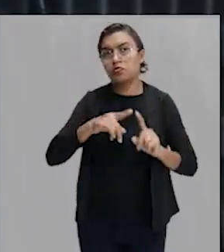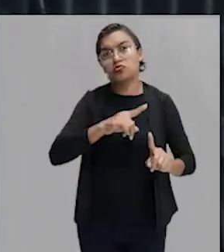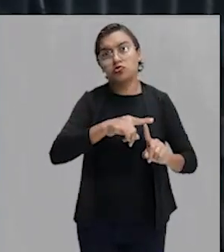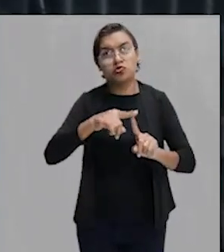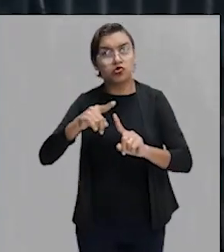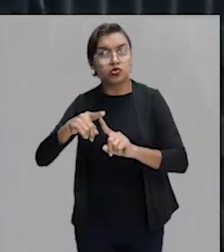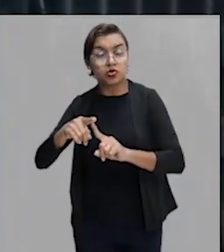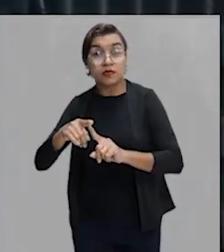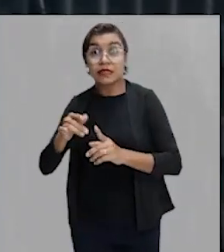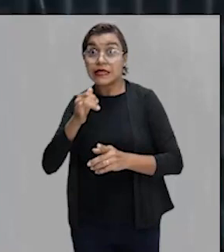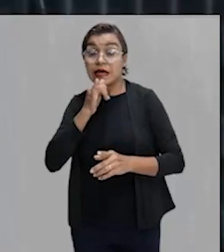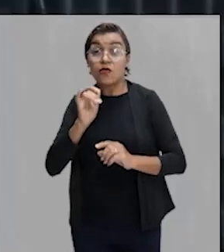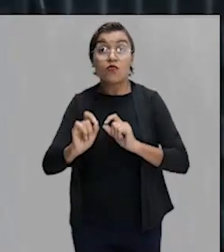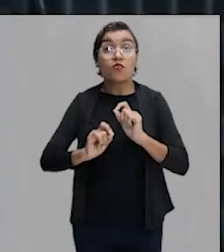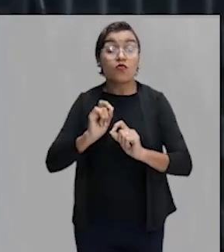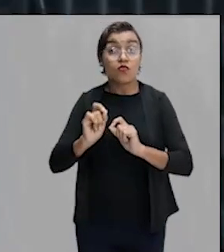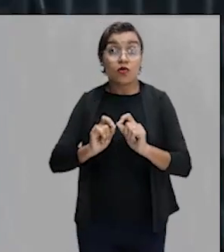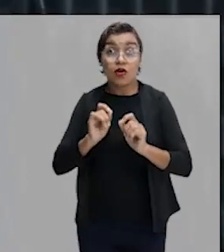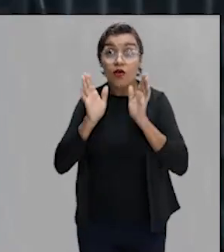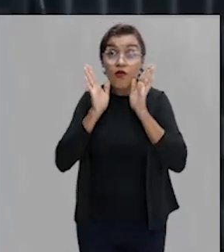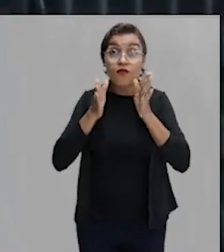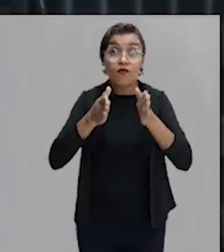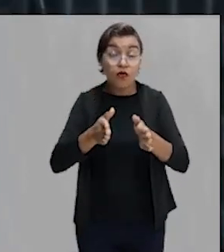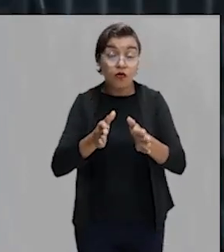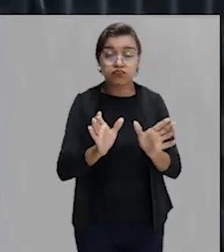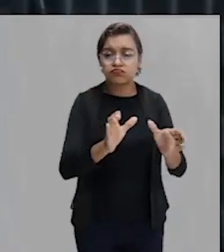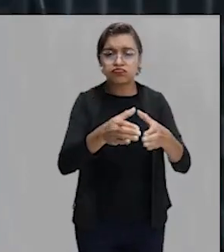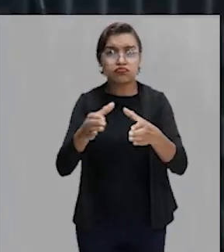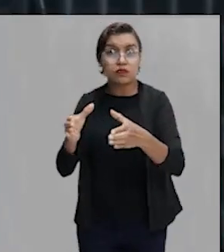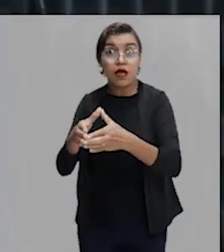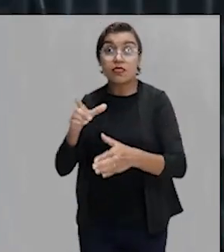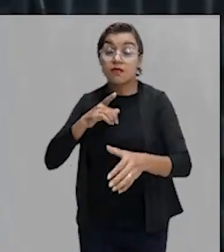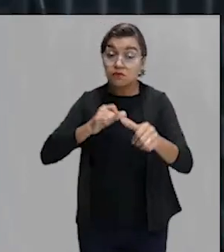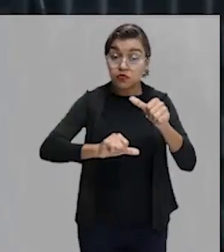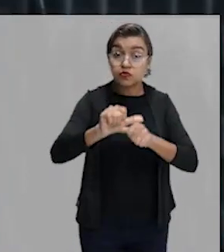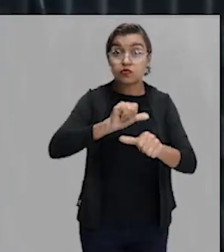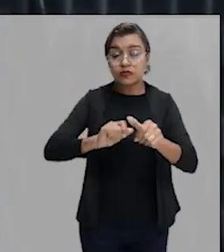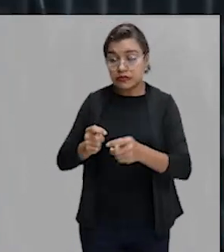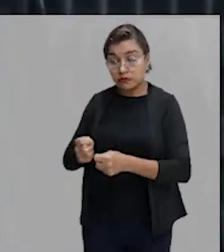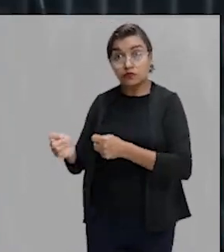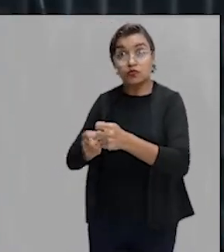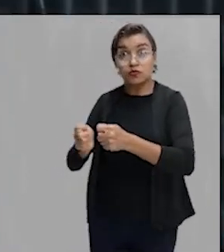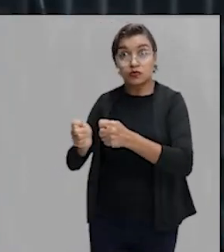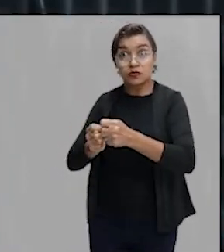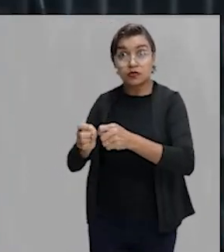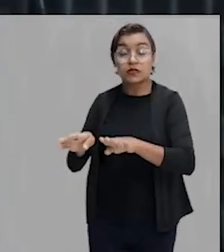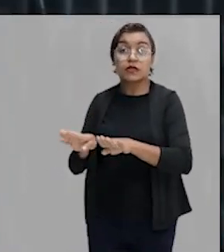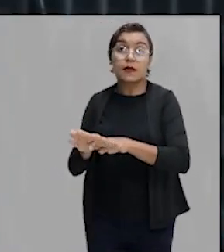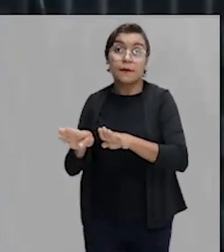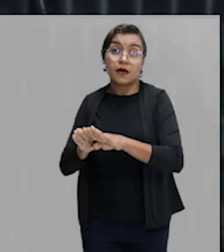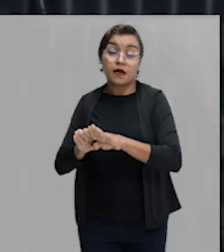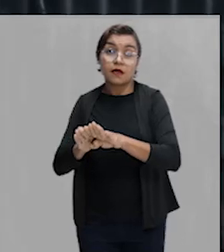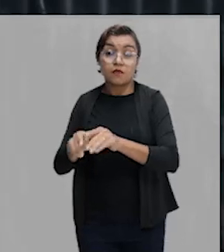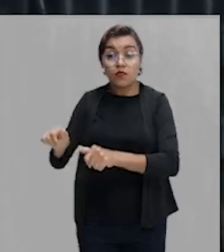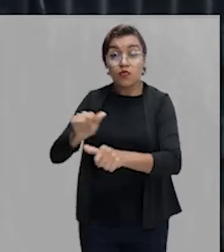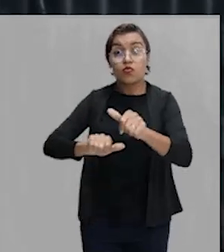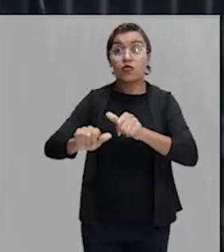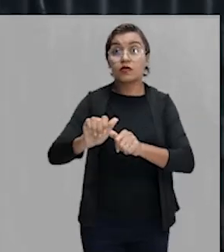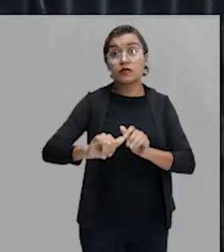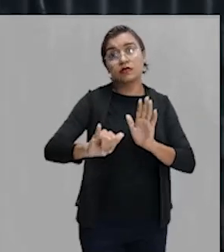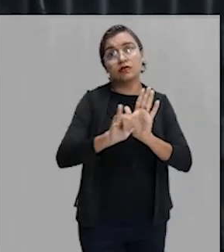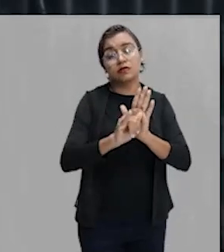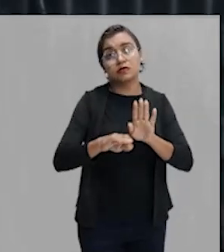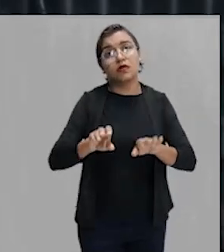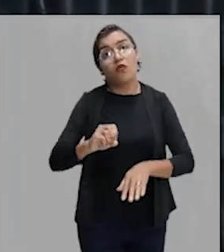o foco das demandas. Por isso que existe um deslocamento da economia para a questão identitária ou